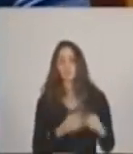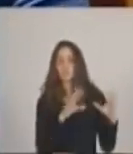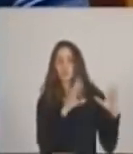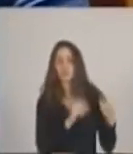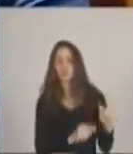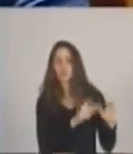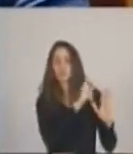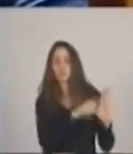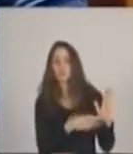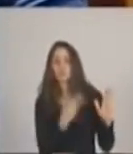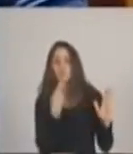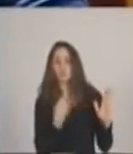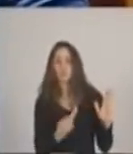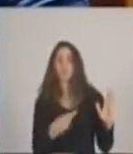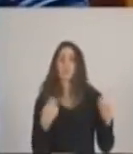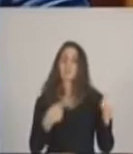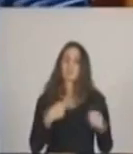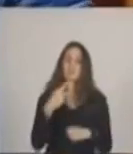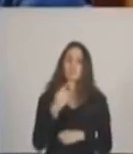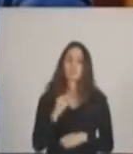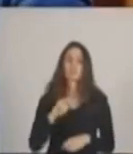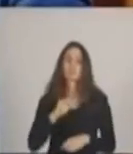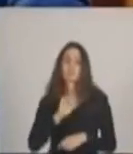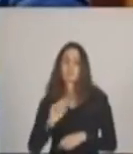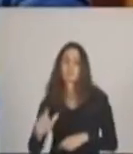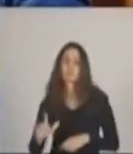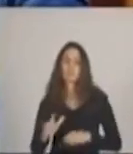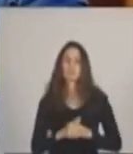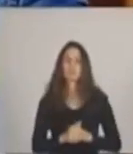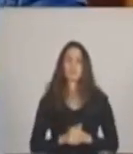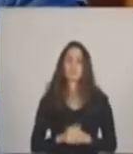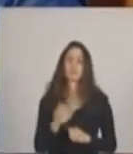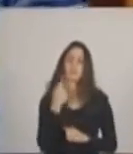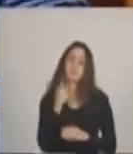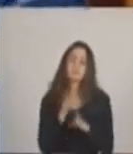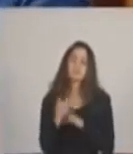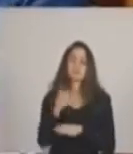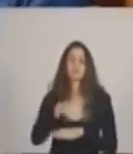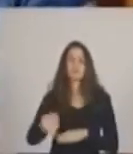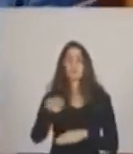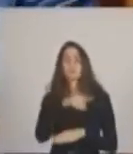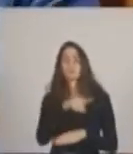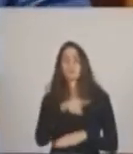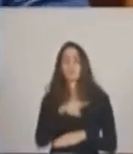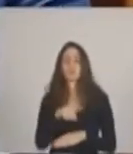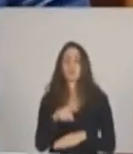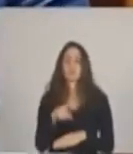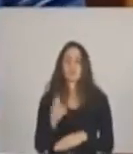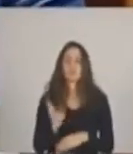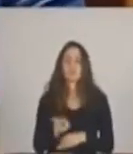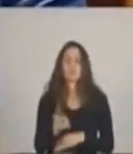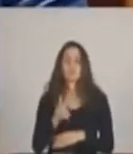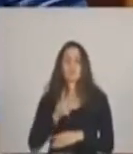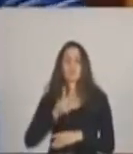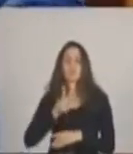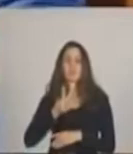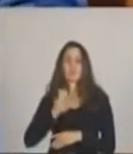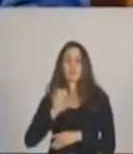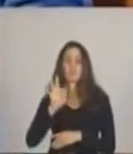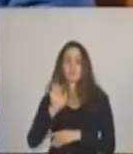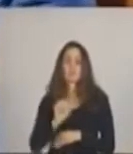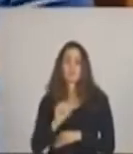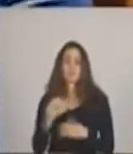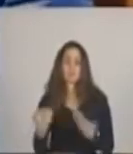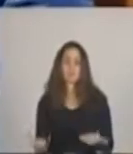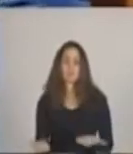veto fala que deveria ter sido parcial. Então eu vou dar pela manutenção do veto, até porque eu não tenho como propor um veto parcial aqui nesse momento, eu